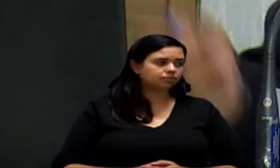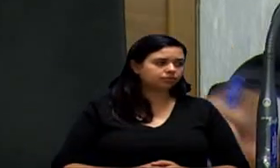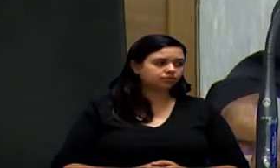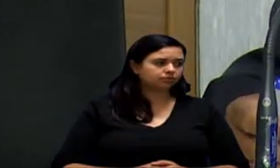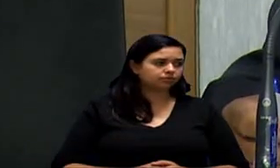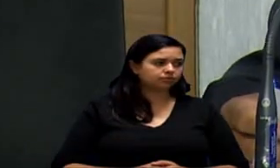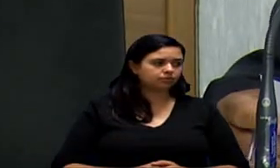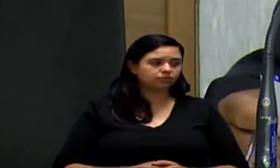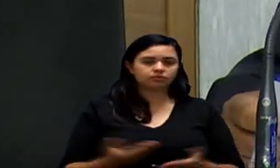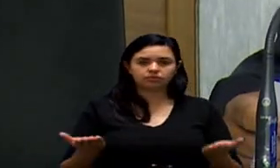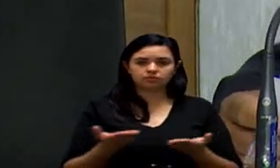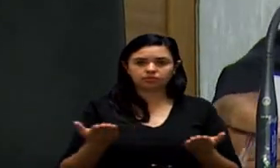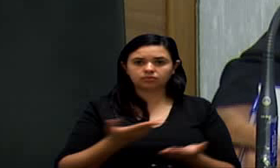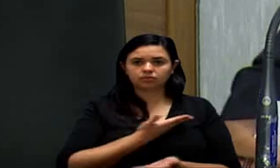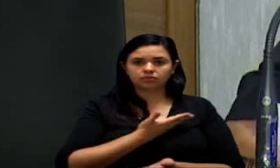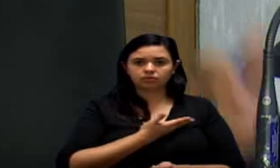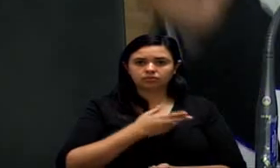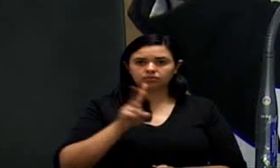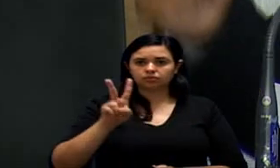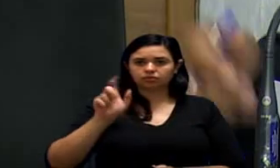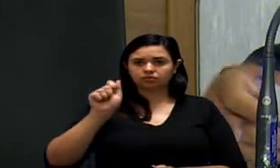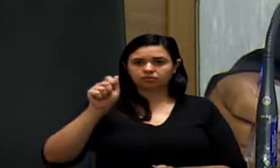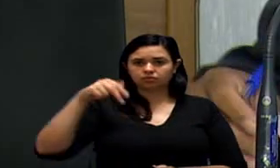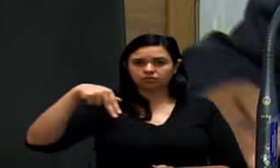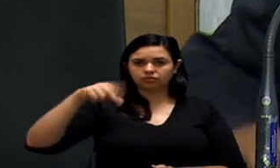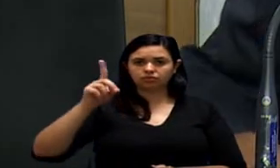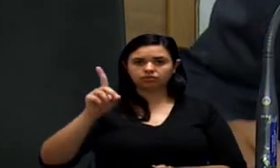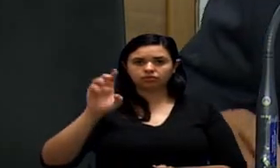Vou citar aqui o nosso amigo Vanderlei Diogo. Obrigado pela visita,